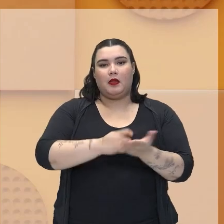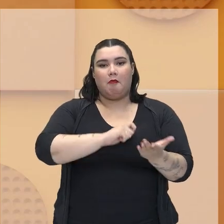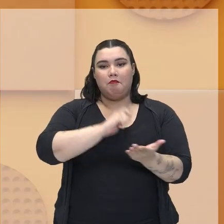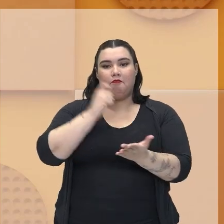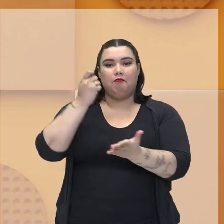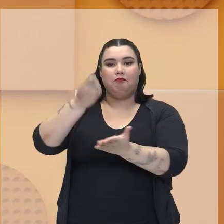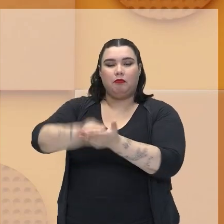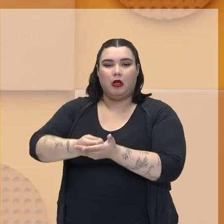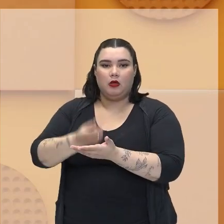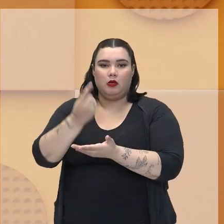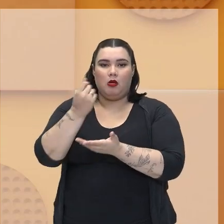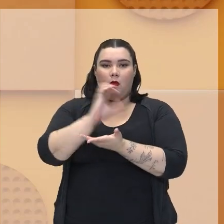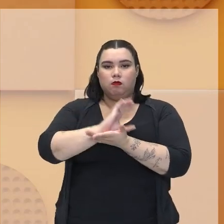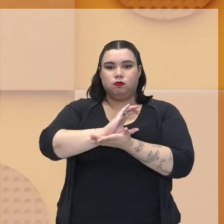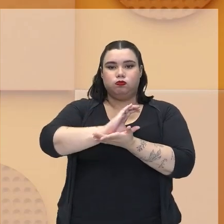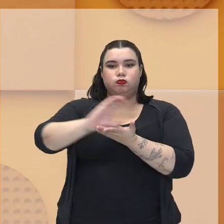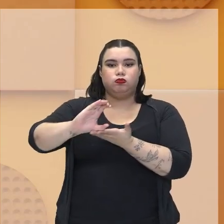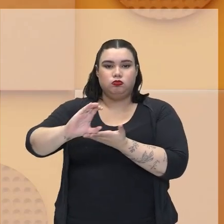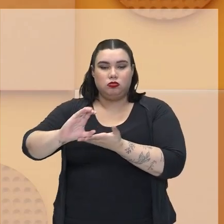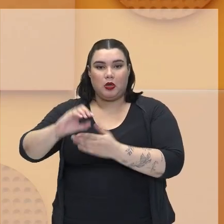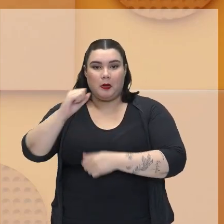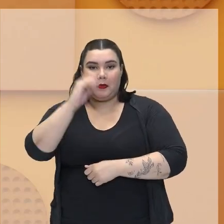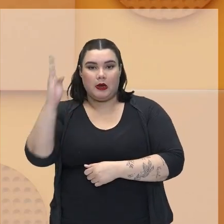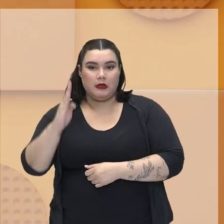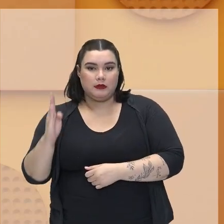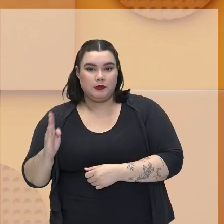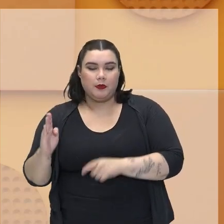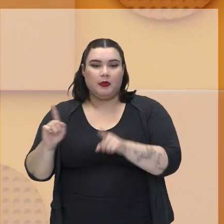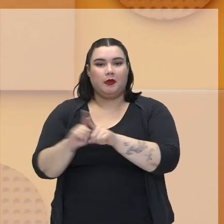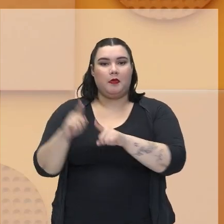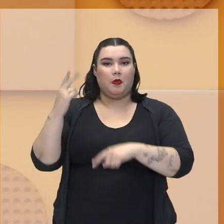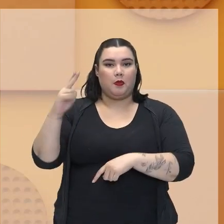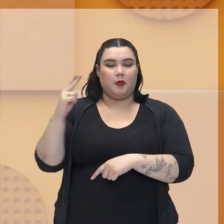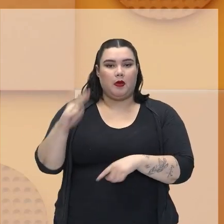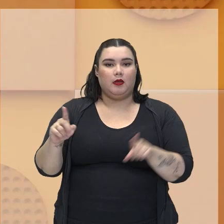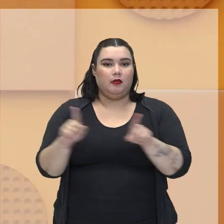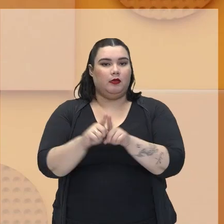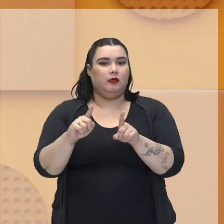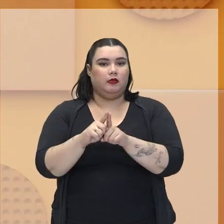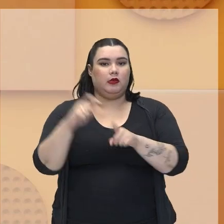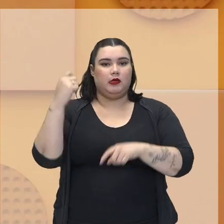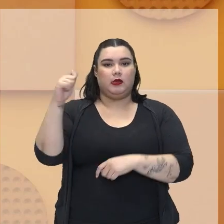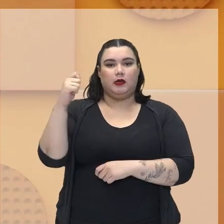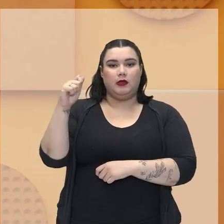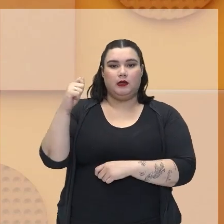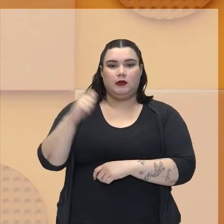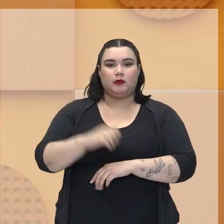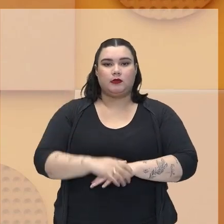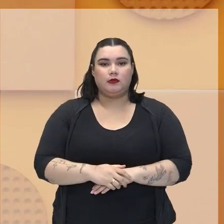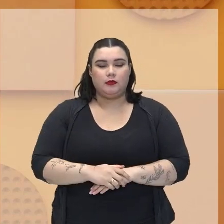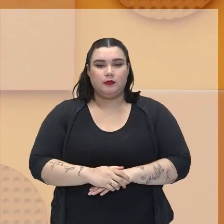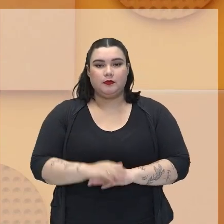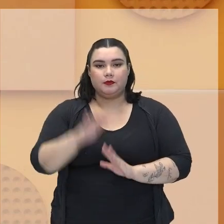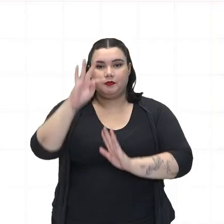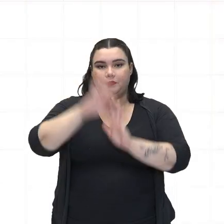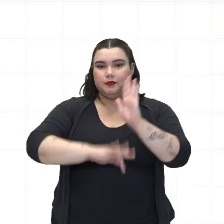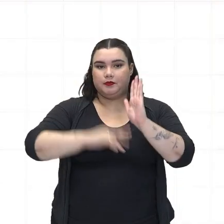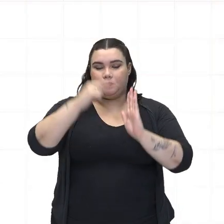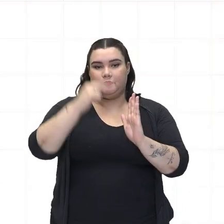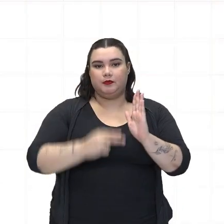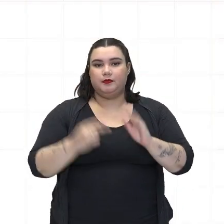alta indenização, tanto a brasileiros como a uruguaios e também a argentinos. Vamos ao texto. Vamos lá,